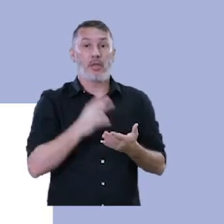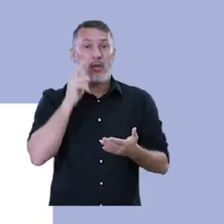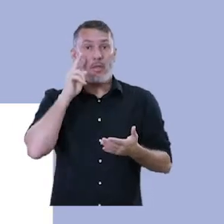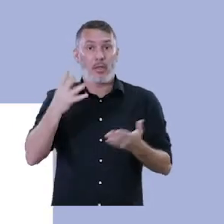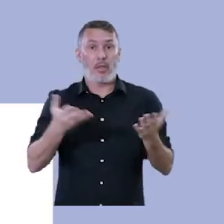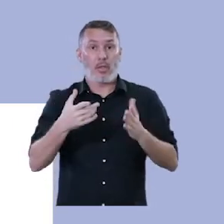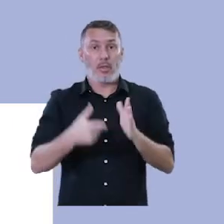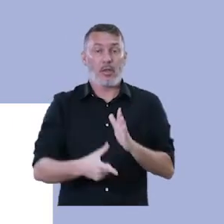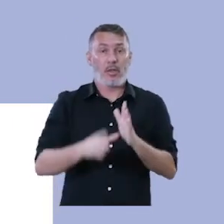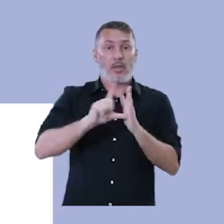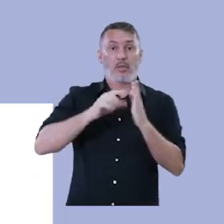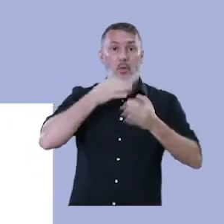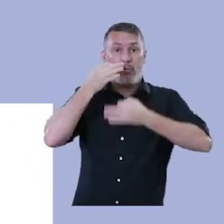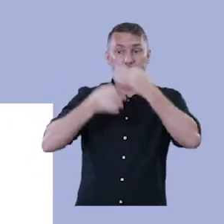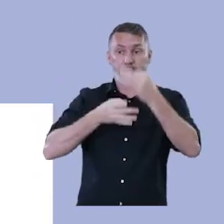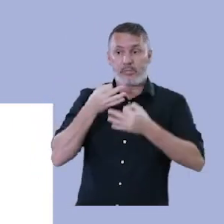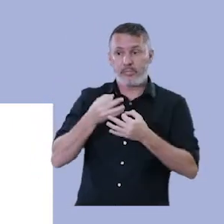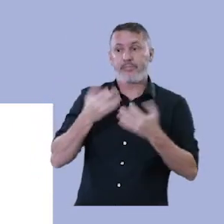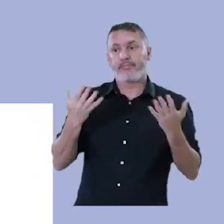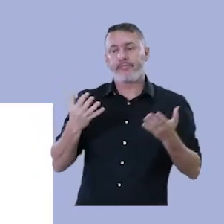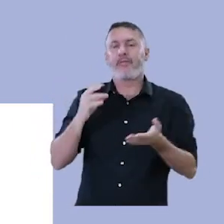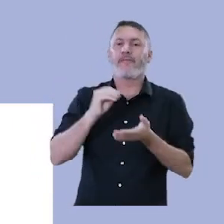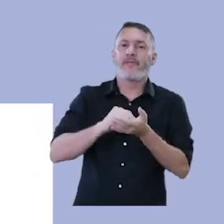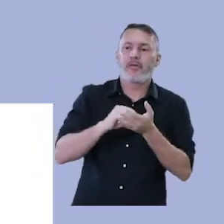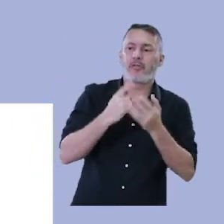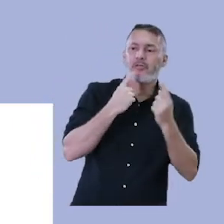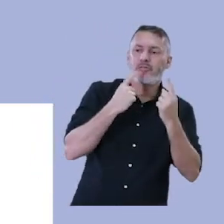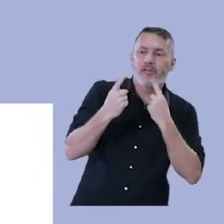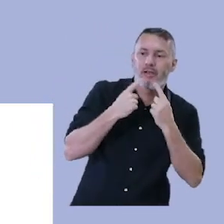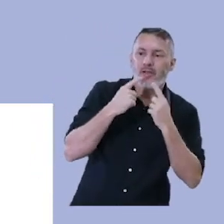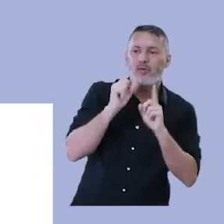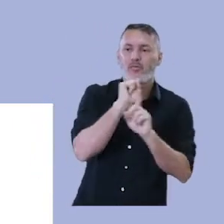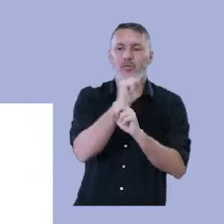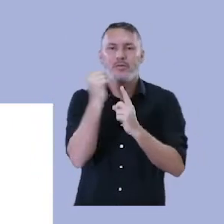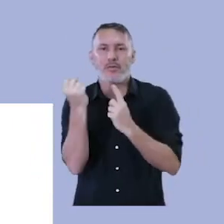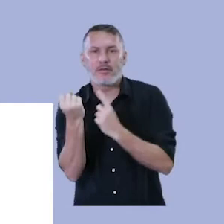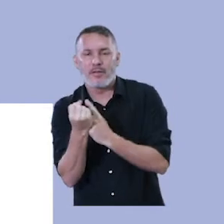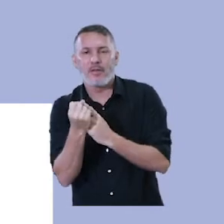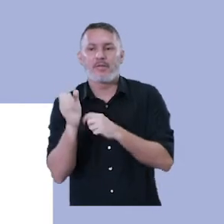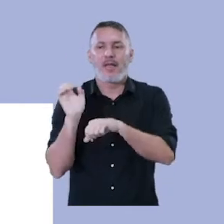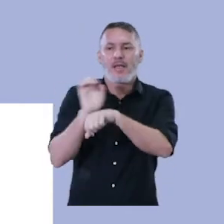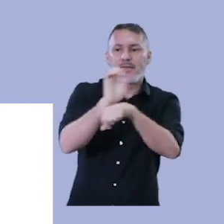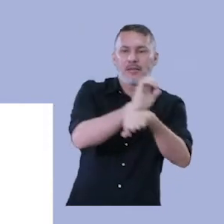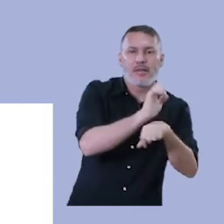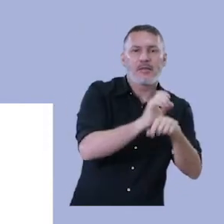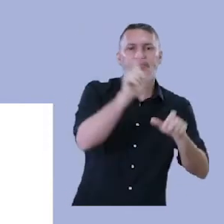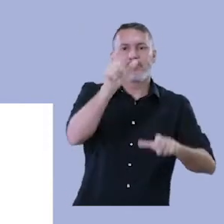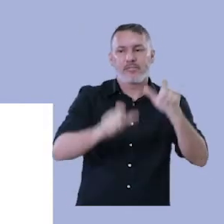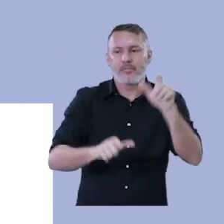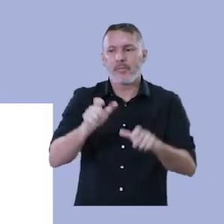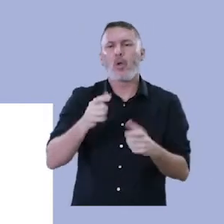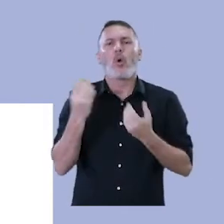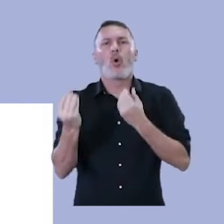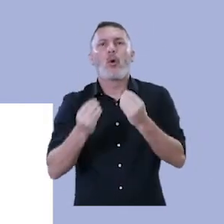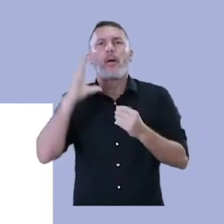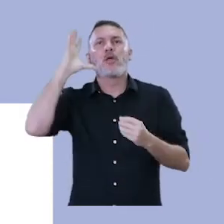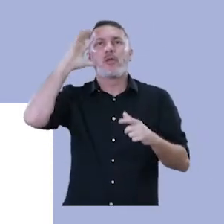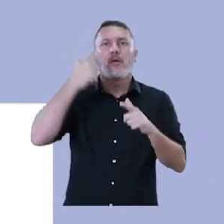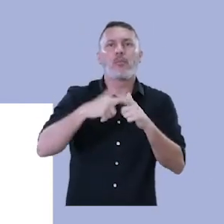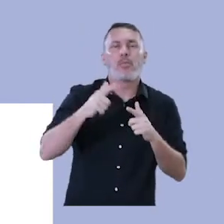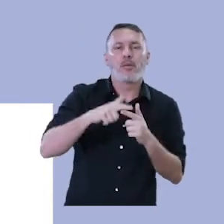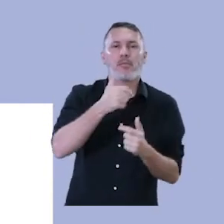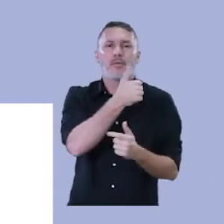período, uma antecipação. Com efeito, um diálogo entre sociedade e Estado sobre os caminhos para combater a